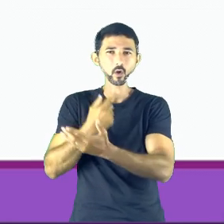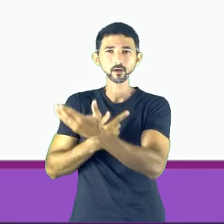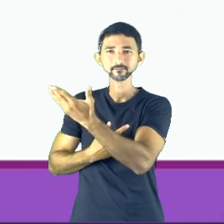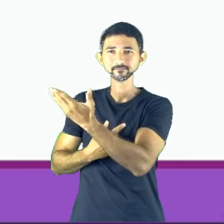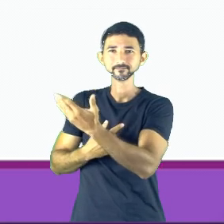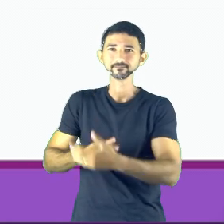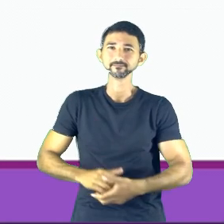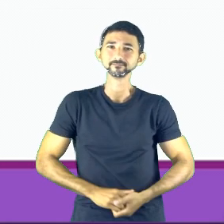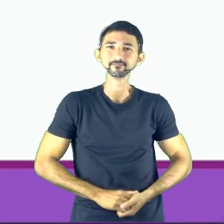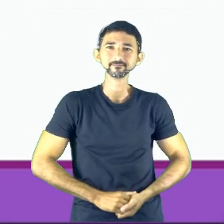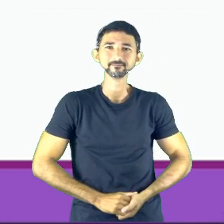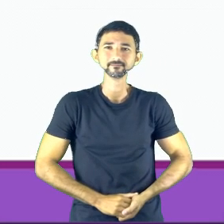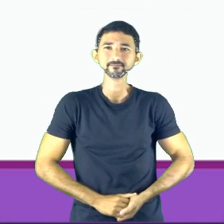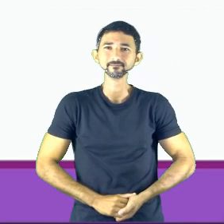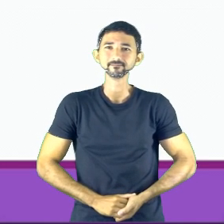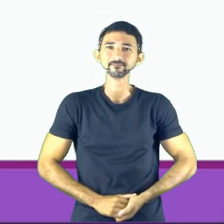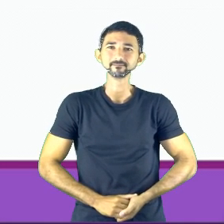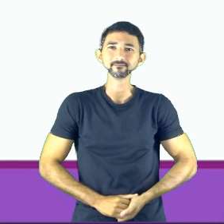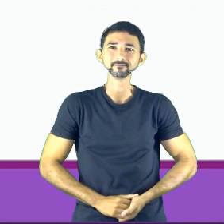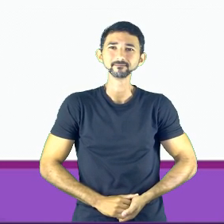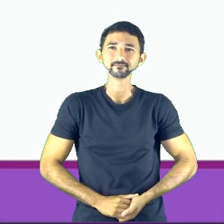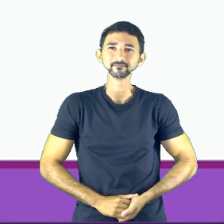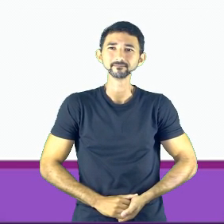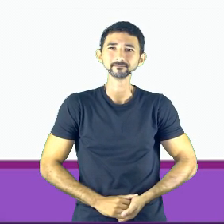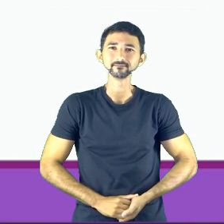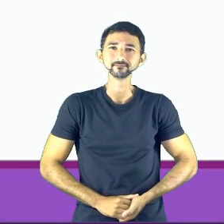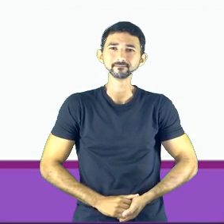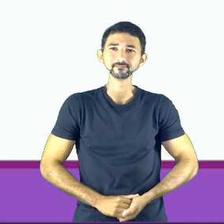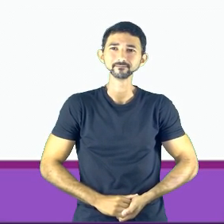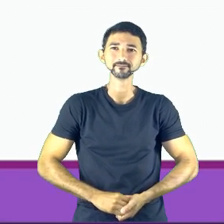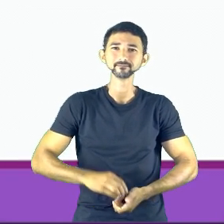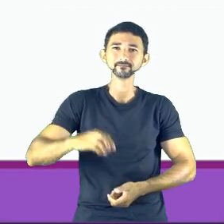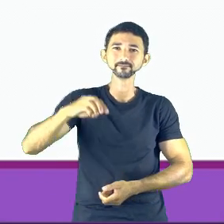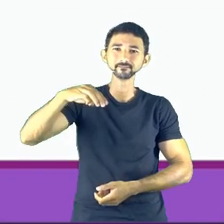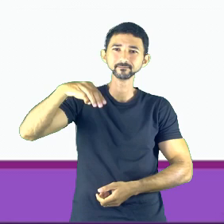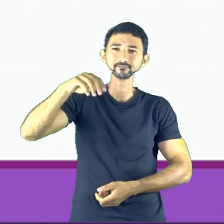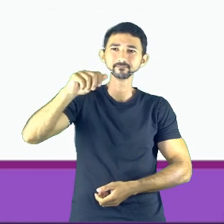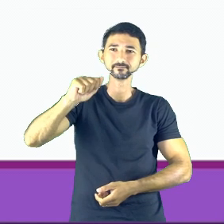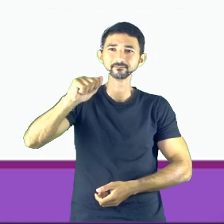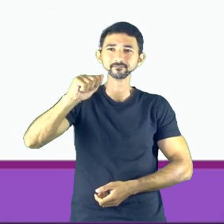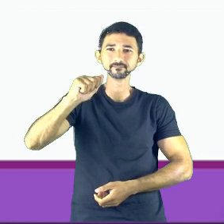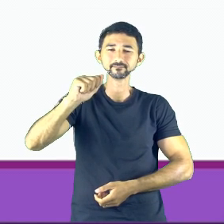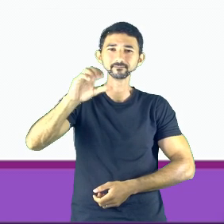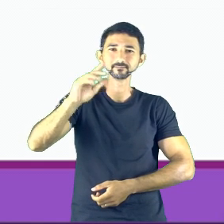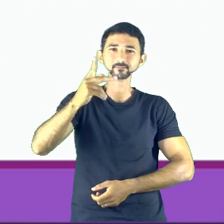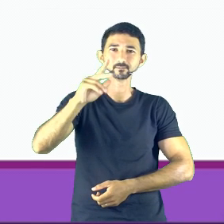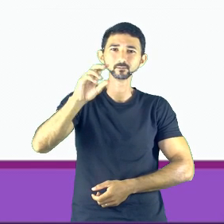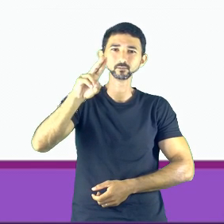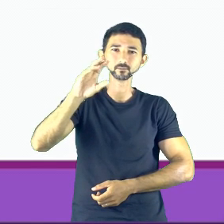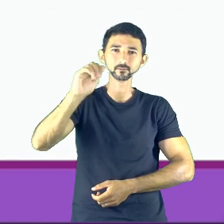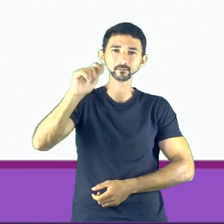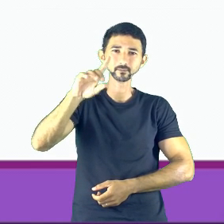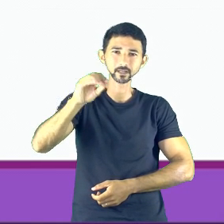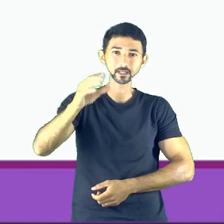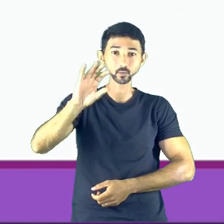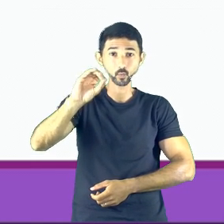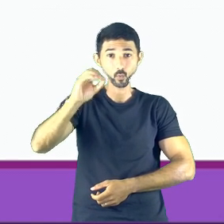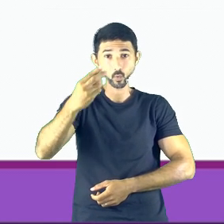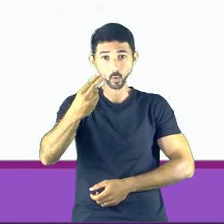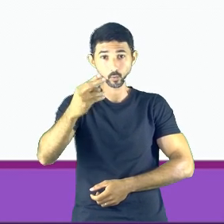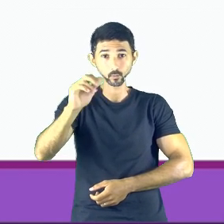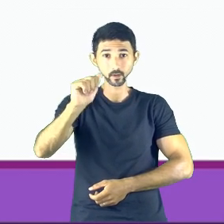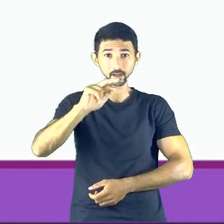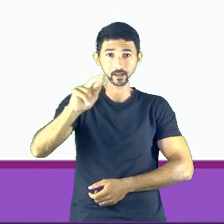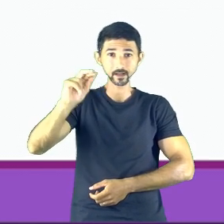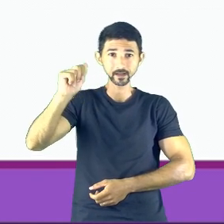descobrir qual é a palavra que está aí. Qual seria? Machucado ou arranhado. Muito